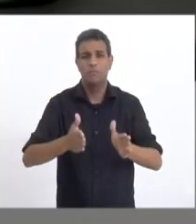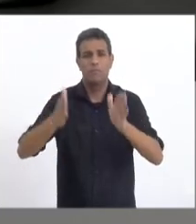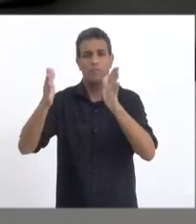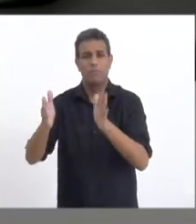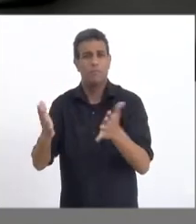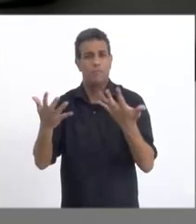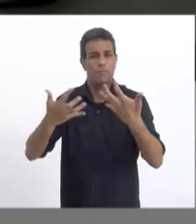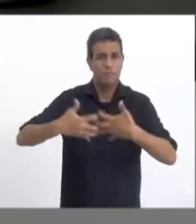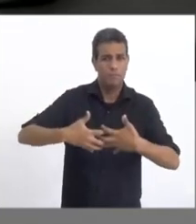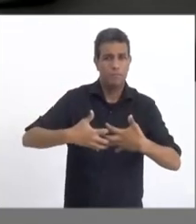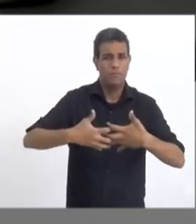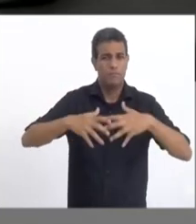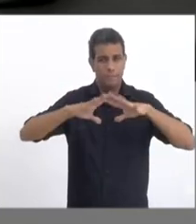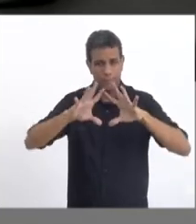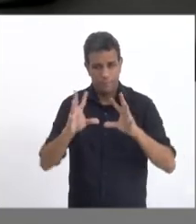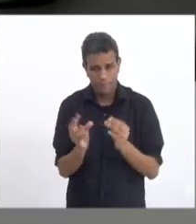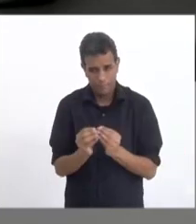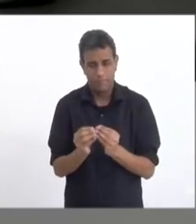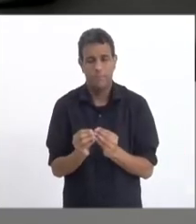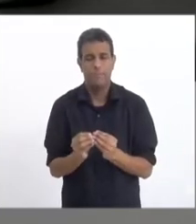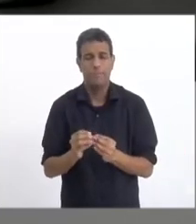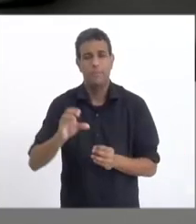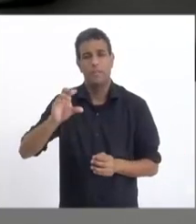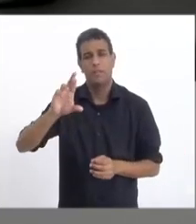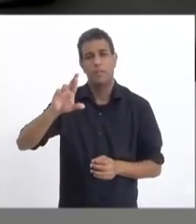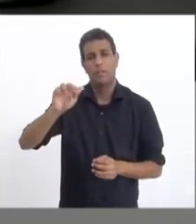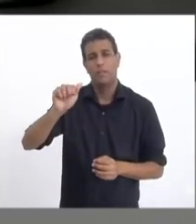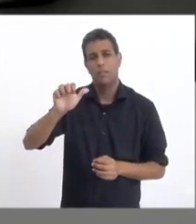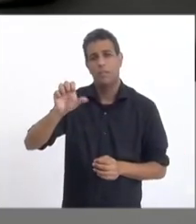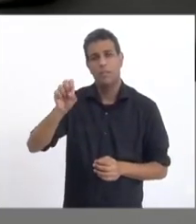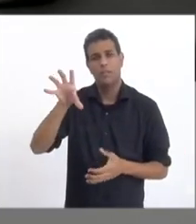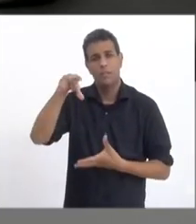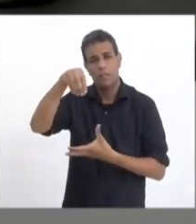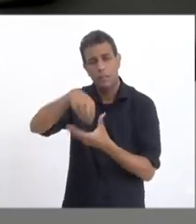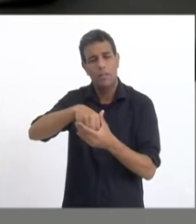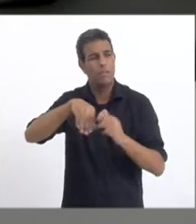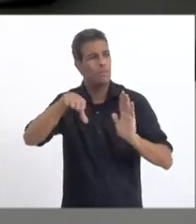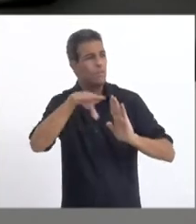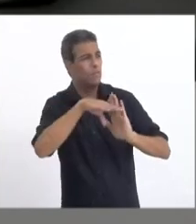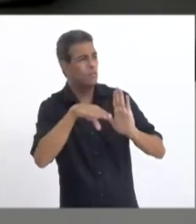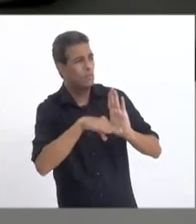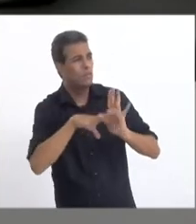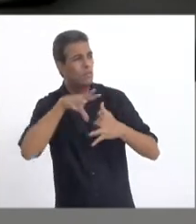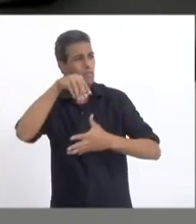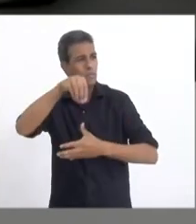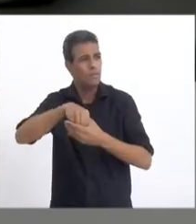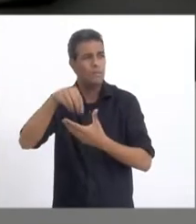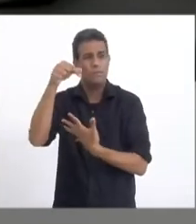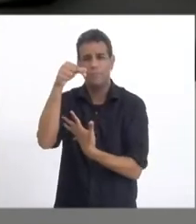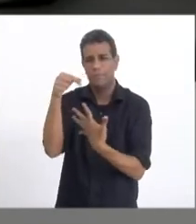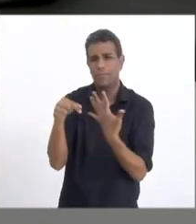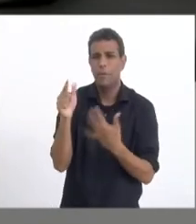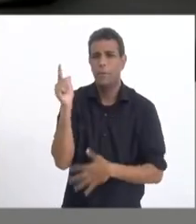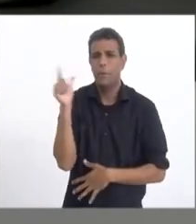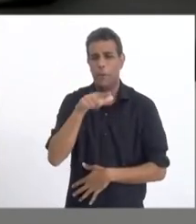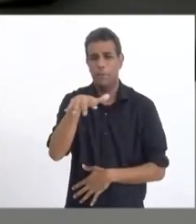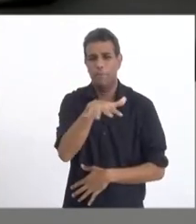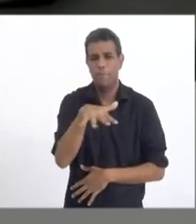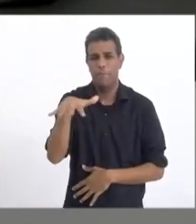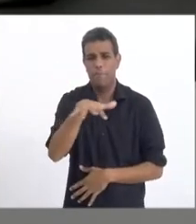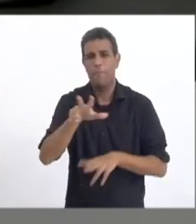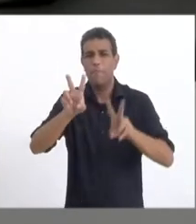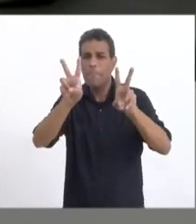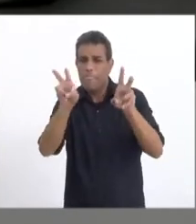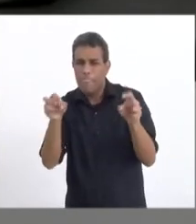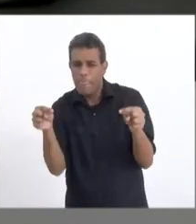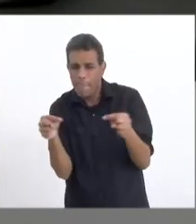existem. Terminando minha fala, o CRAS, que é o Centro de Referência de Assistência Social, e o fortalecimento, até a redundância, mas é o